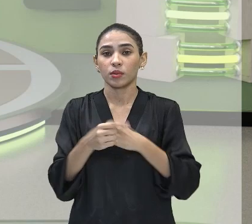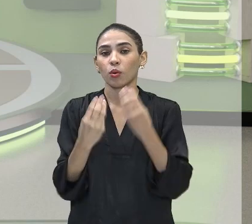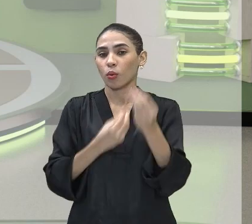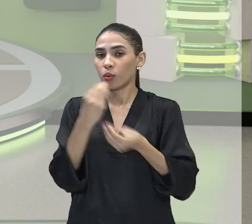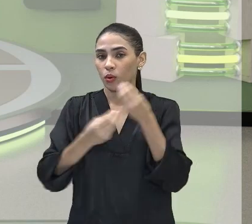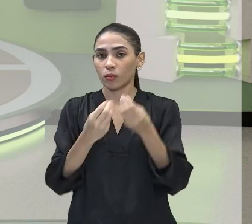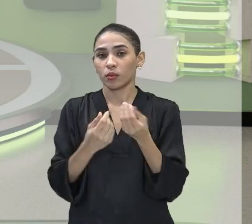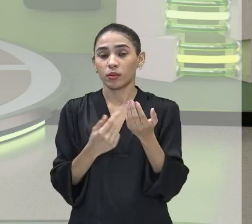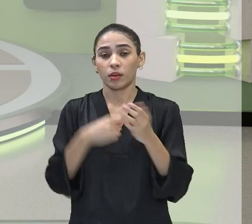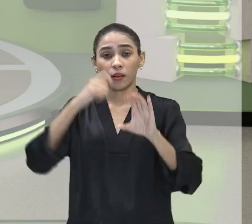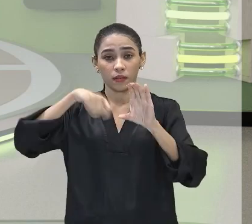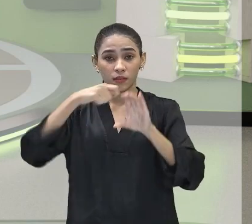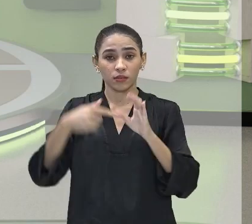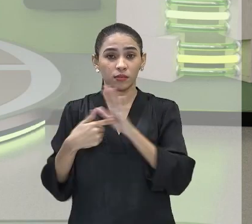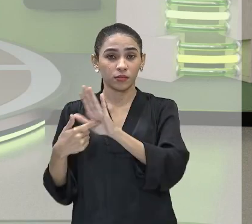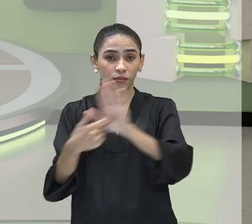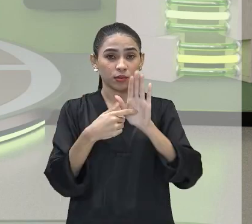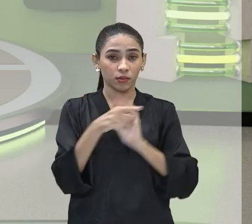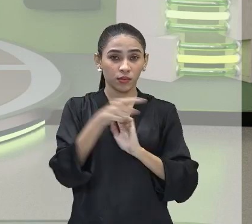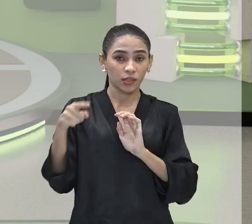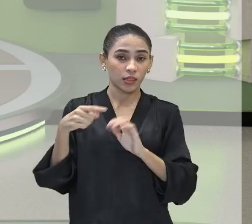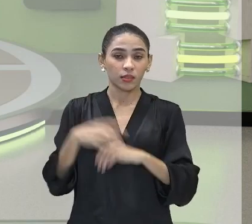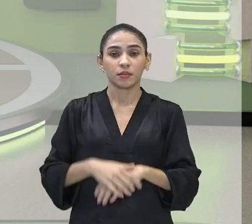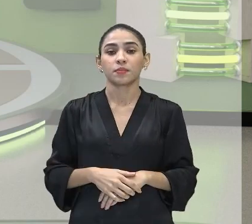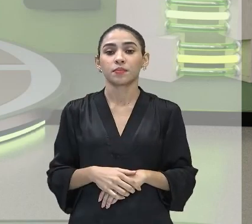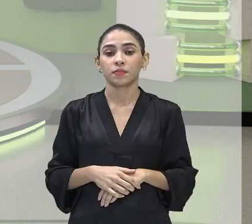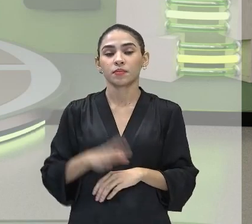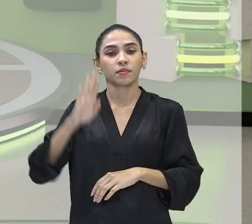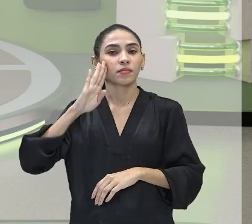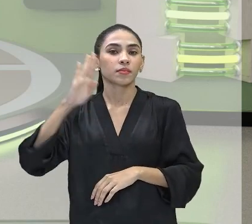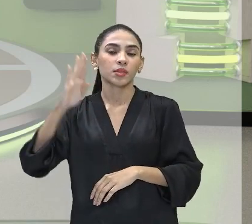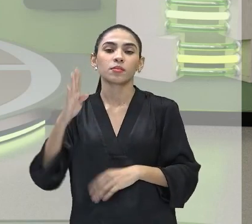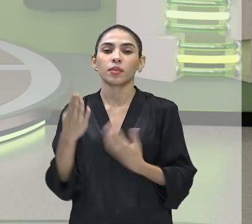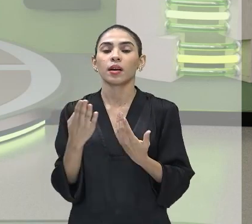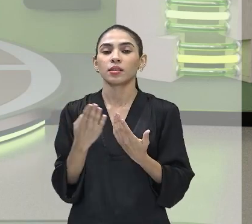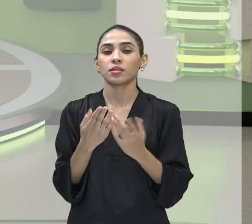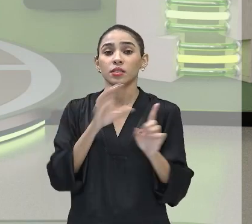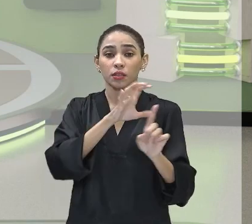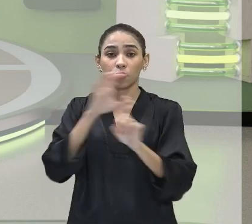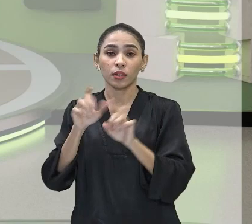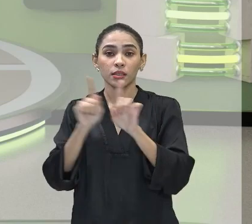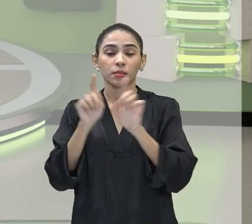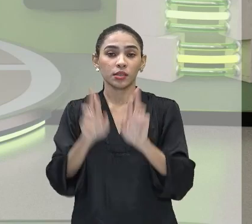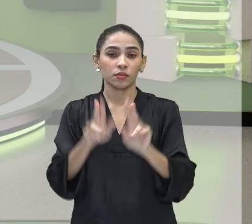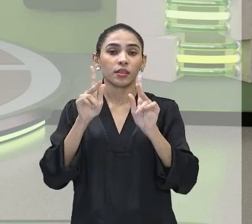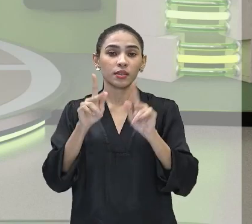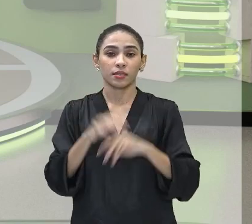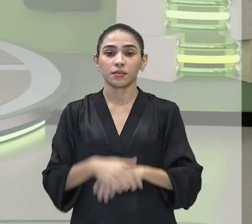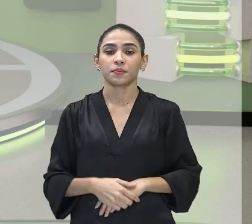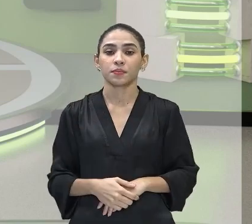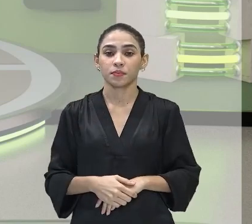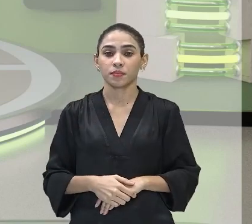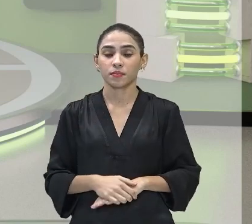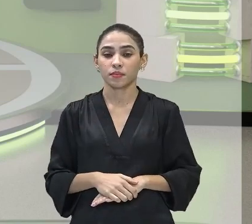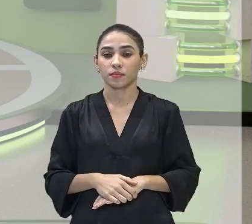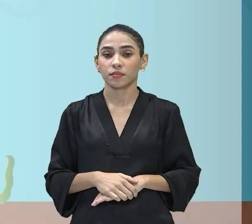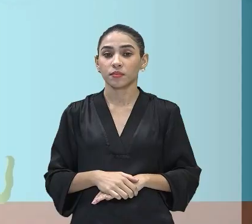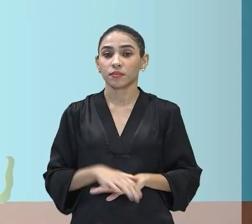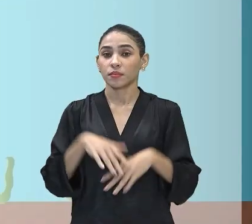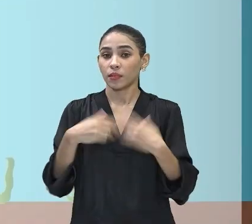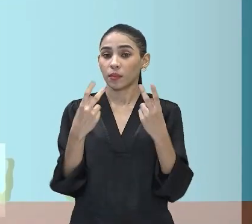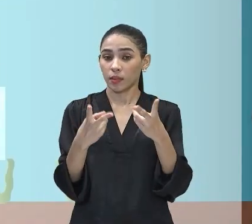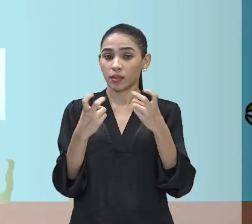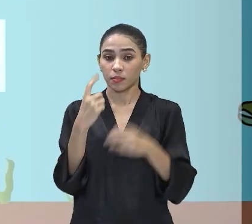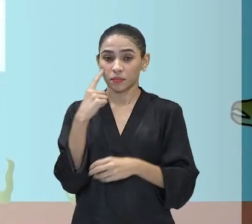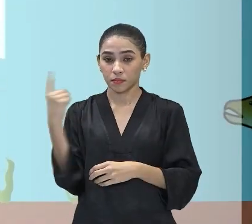gente trouxe um vídeo para vocês que a gente traz as principais causas e diferenças entre eles então a gente observa